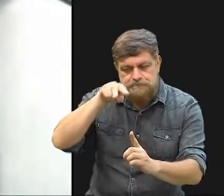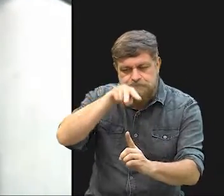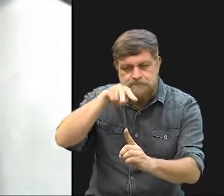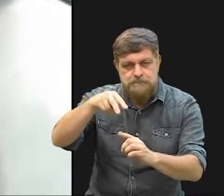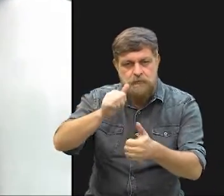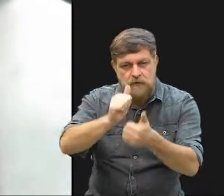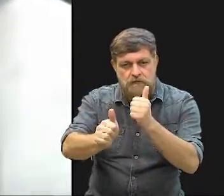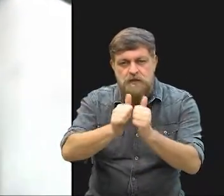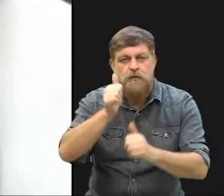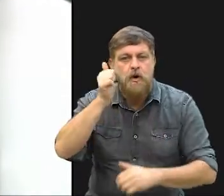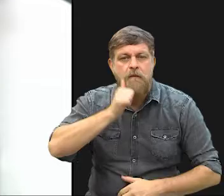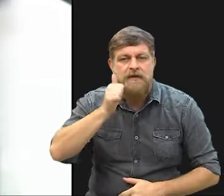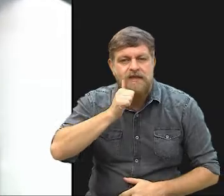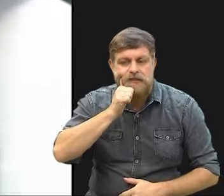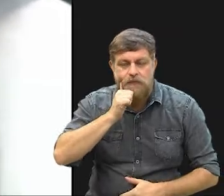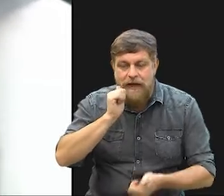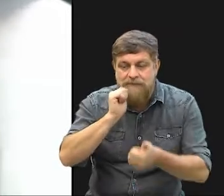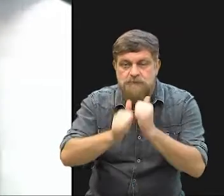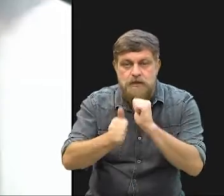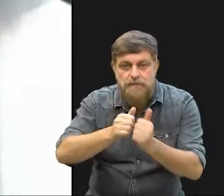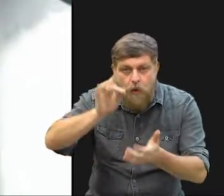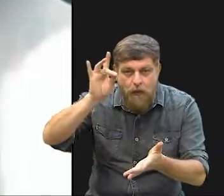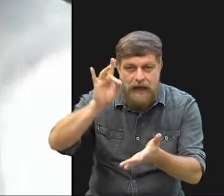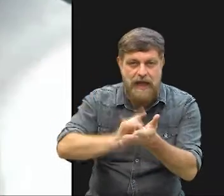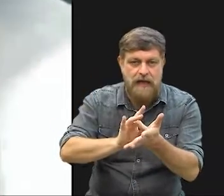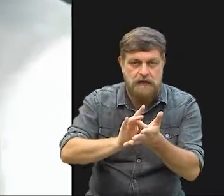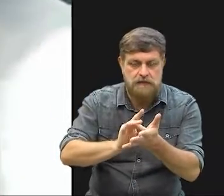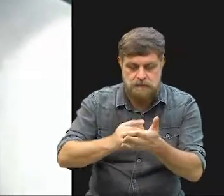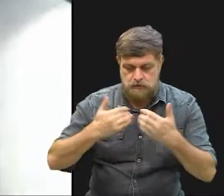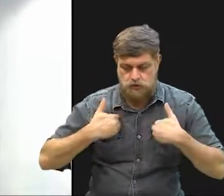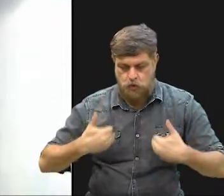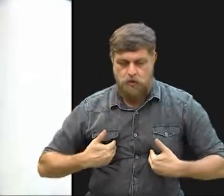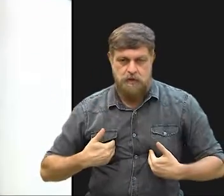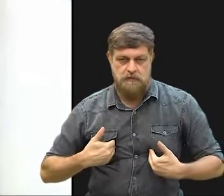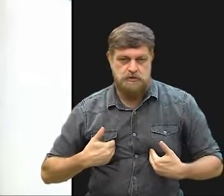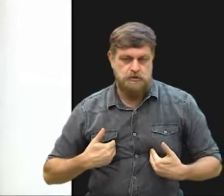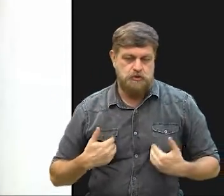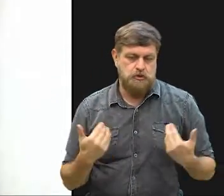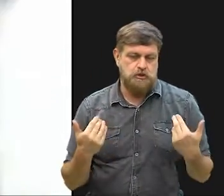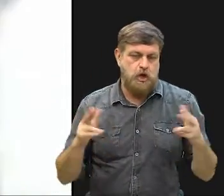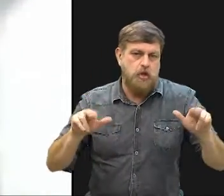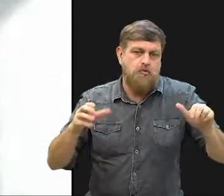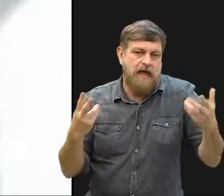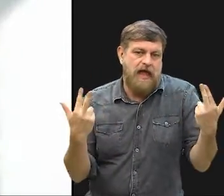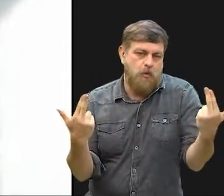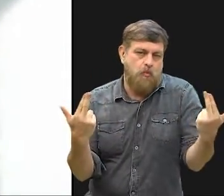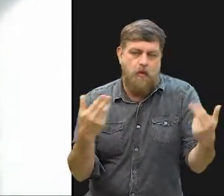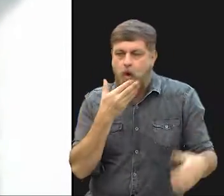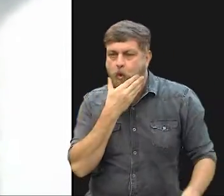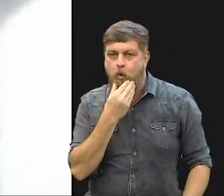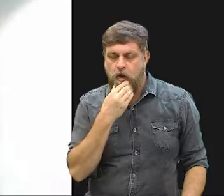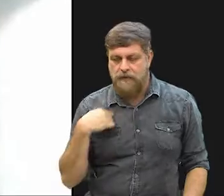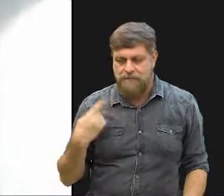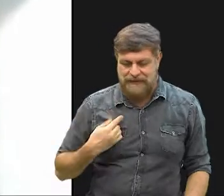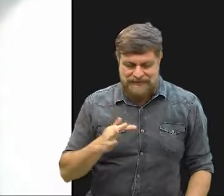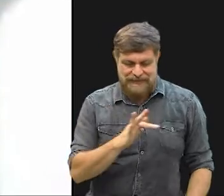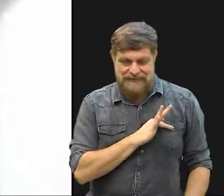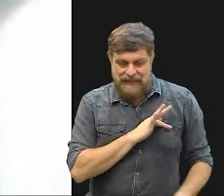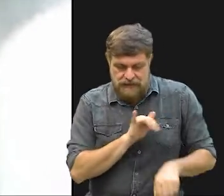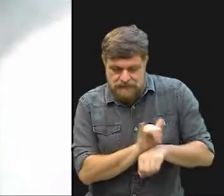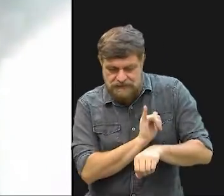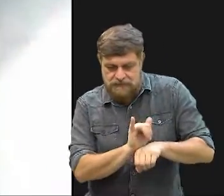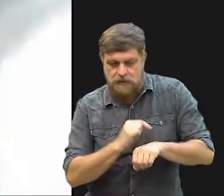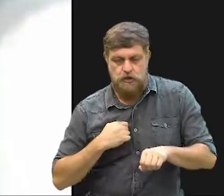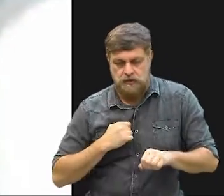o futebol feminino como um futebol. Fisicamente, a gente nunca vai ser como o masculino, mas tecnicamente, taticamente, nós